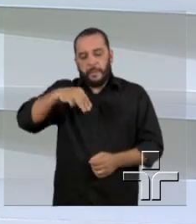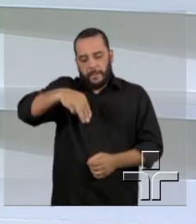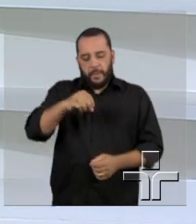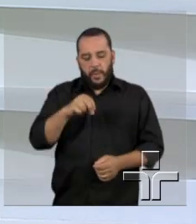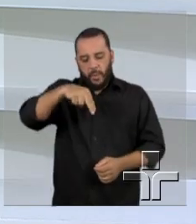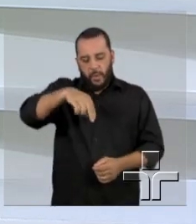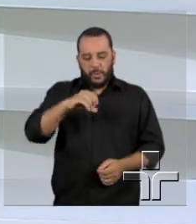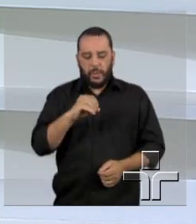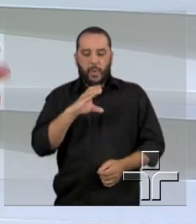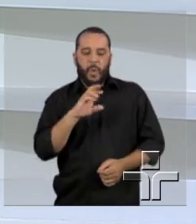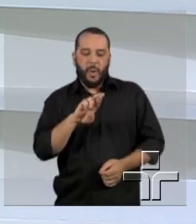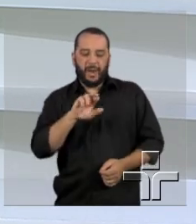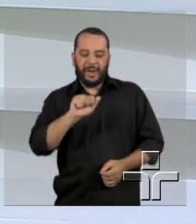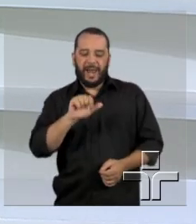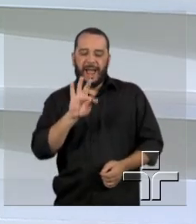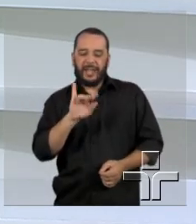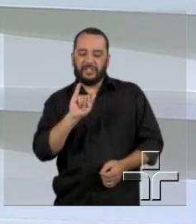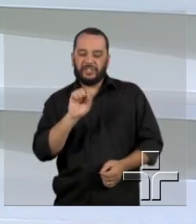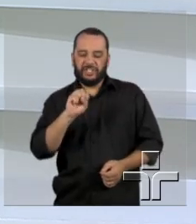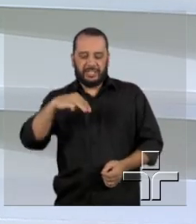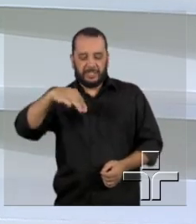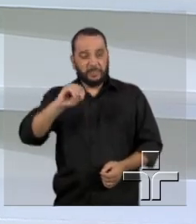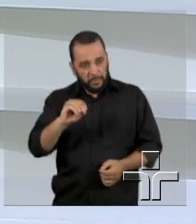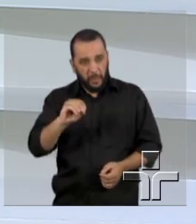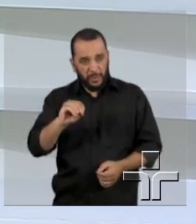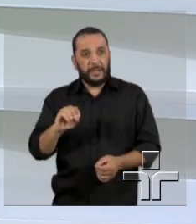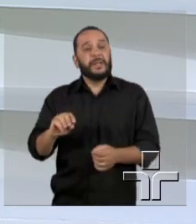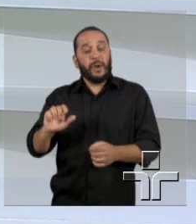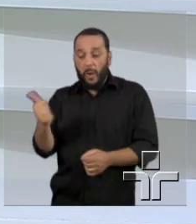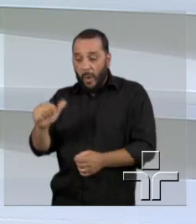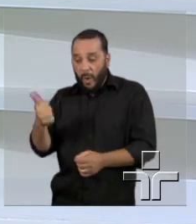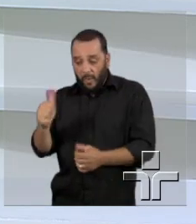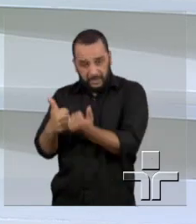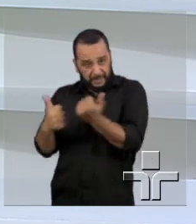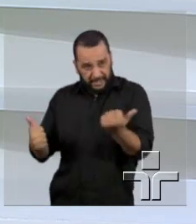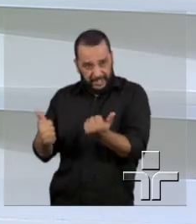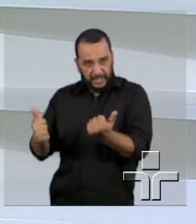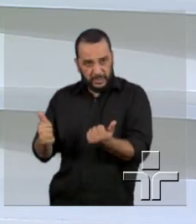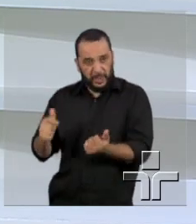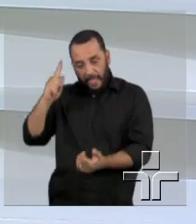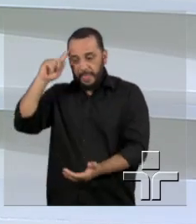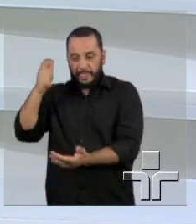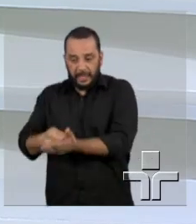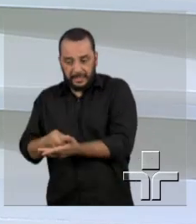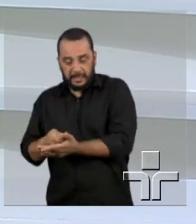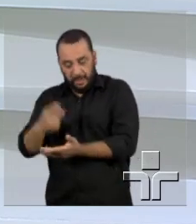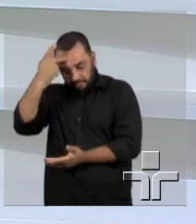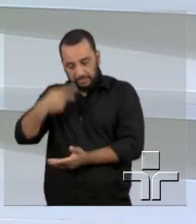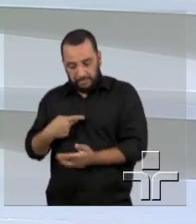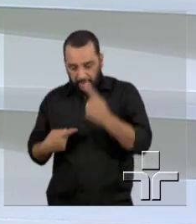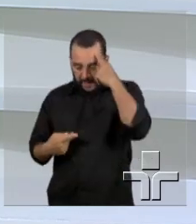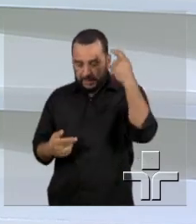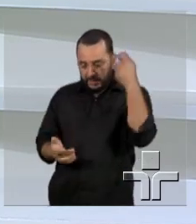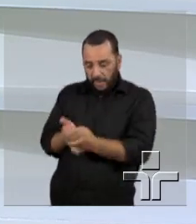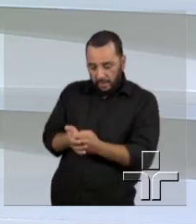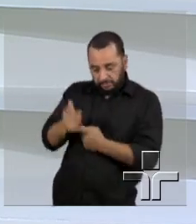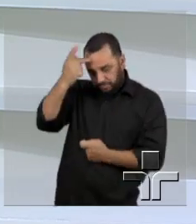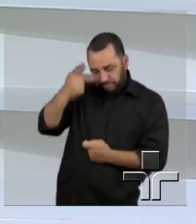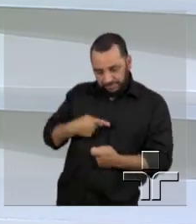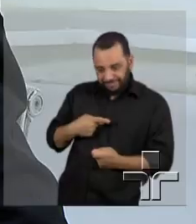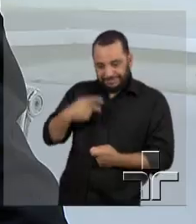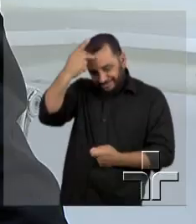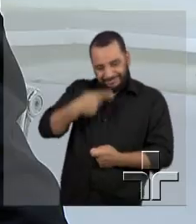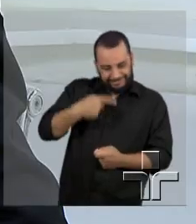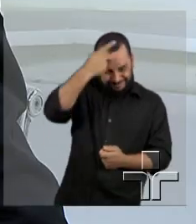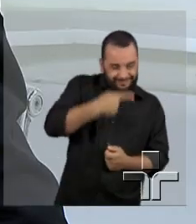Cada um dos 11 ministros dá uma liminar da cabeça dele e isso não vem para a pauta. Teria que vir imediatamente, em 5 dias,